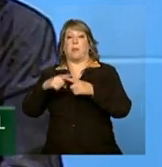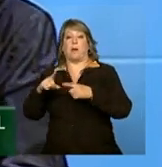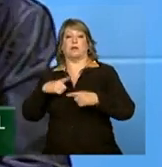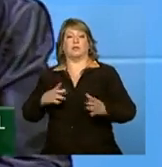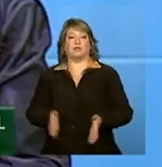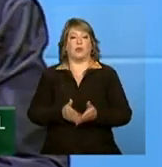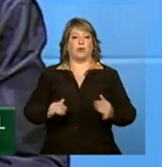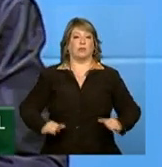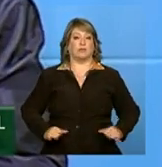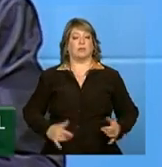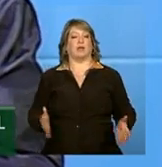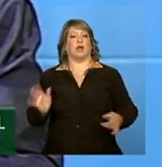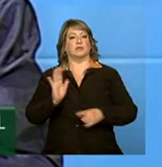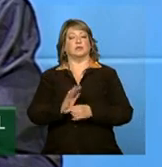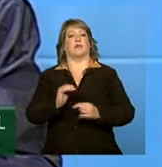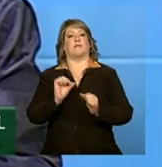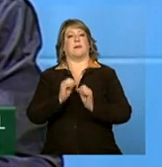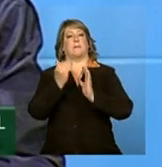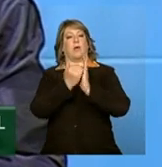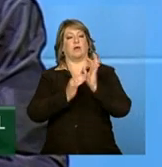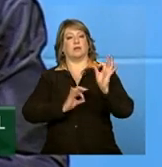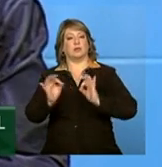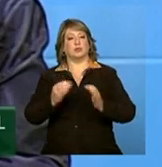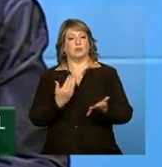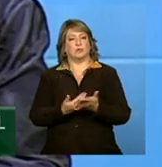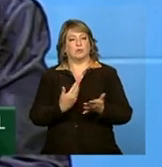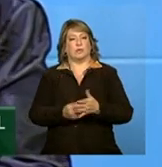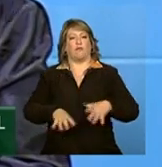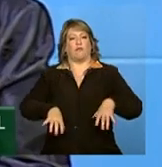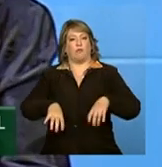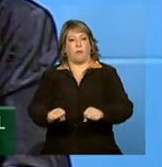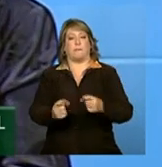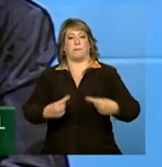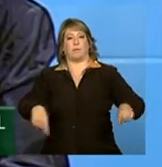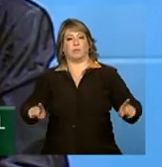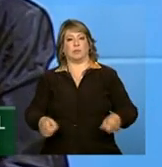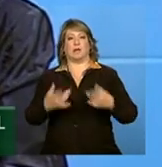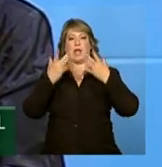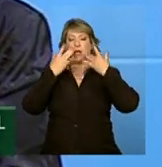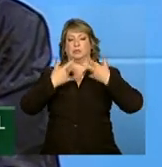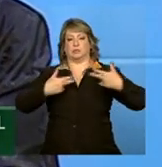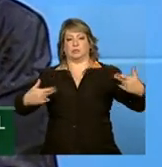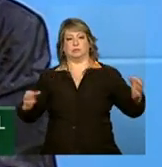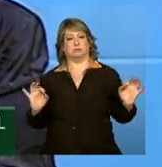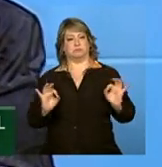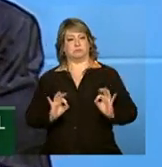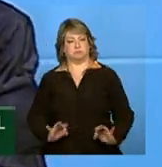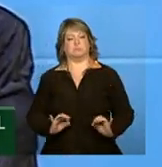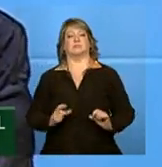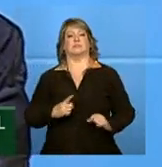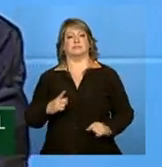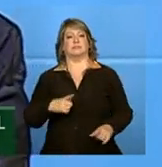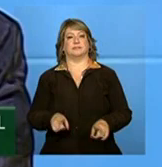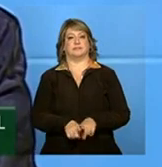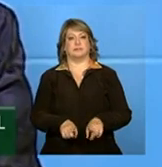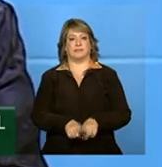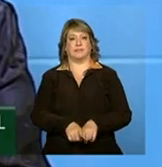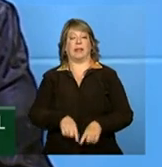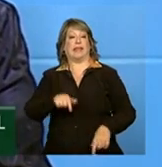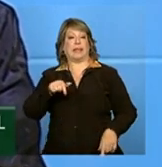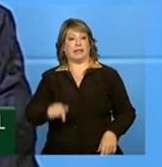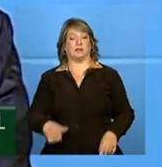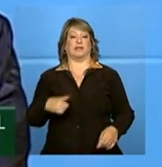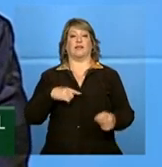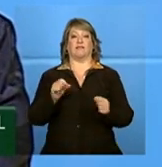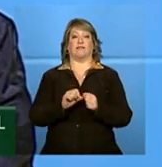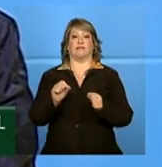desenvolvendo programas para formação musical e artística de excelência. E isso tem se constituído em uma